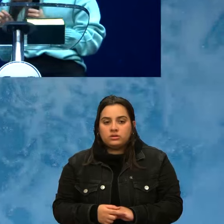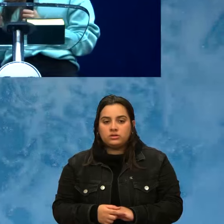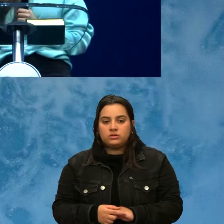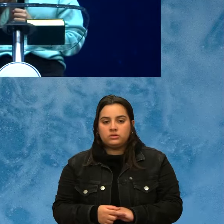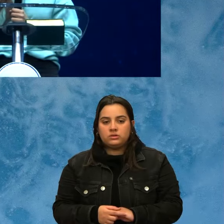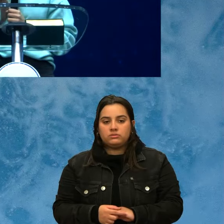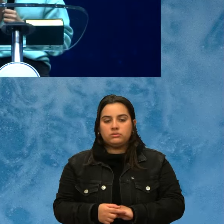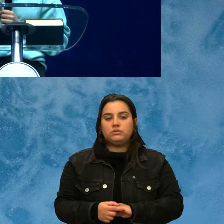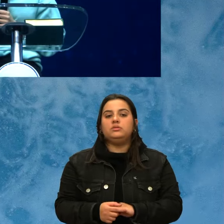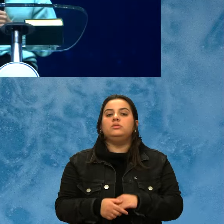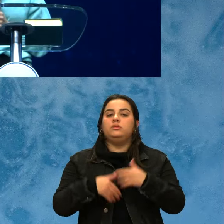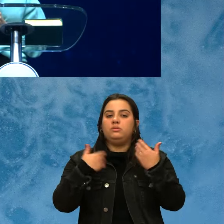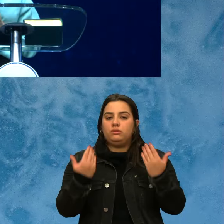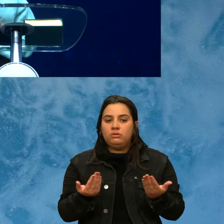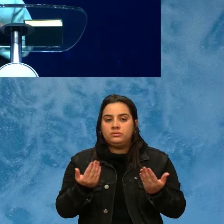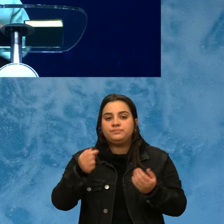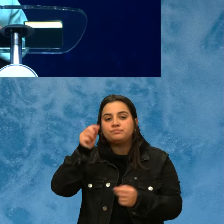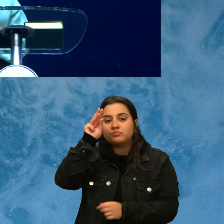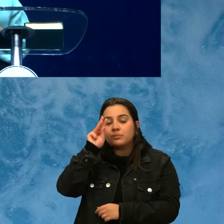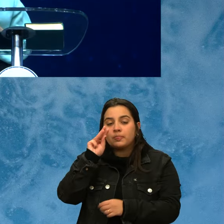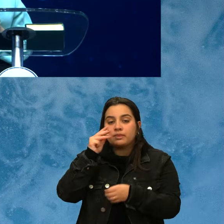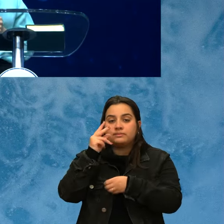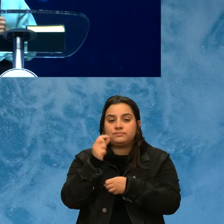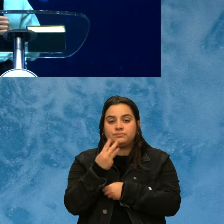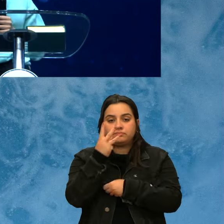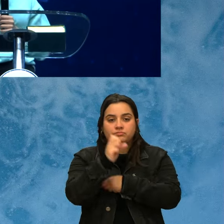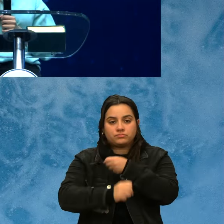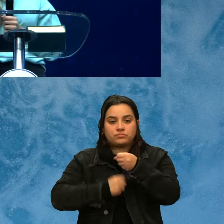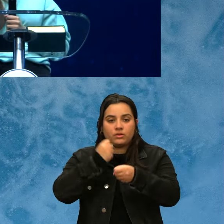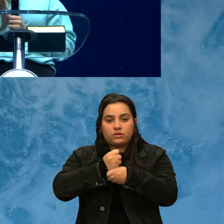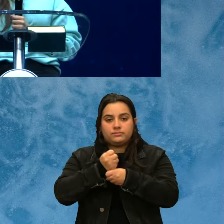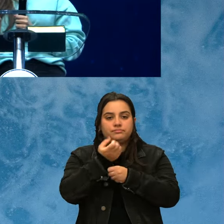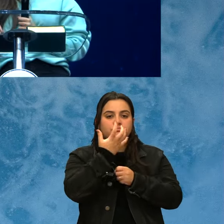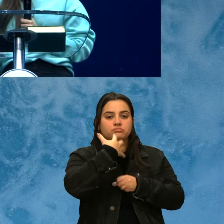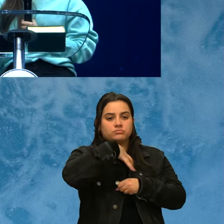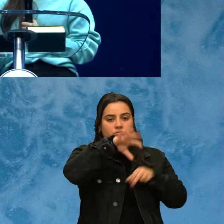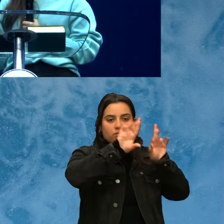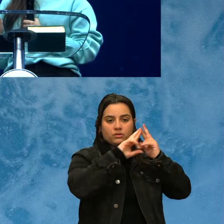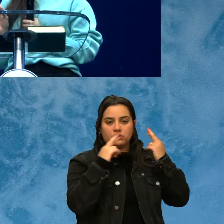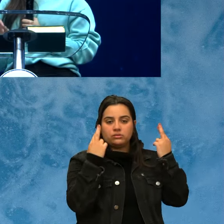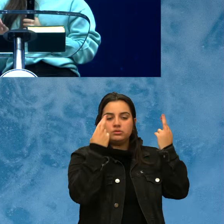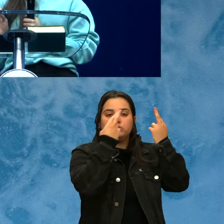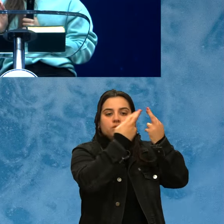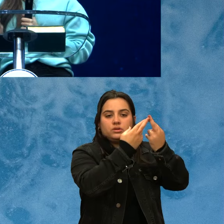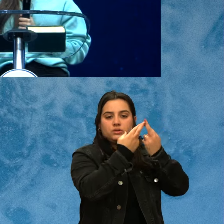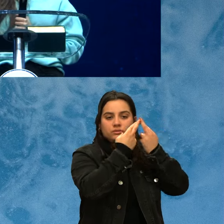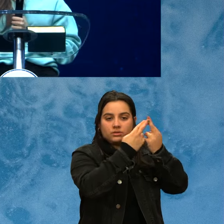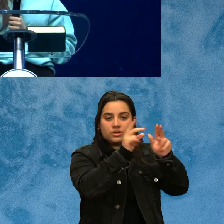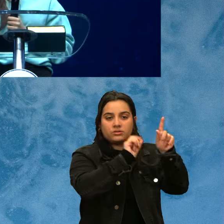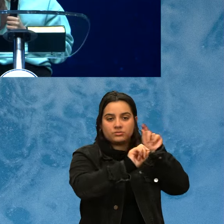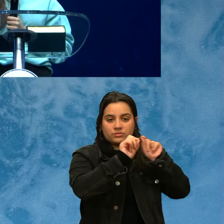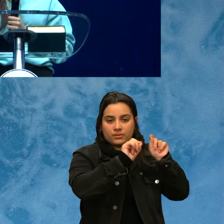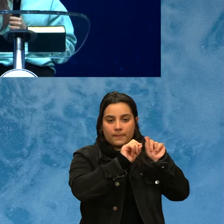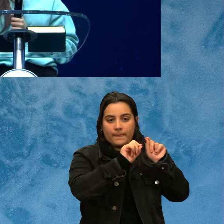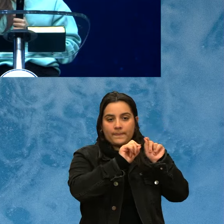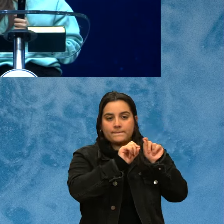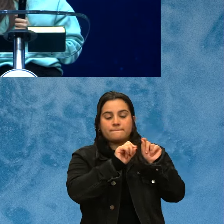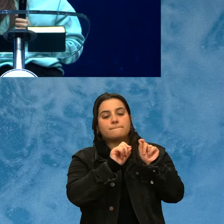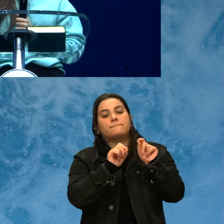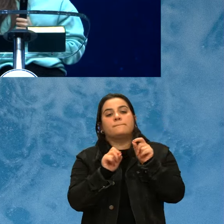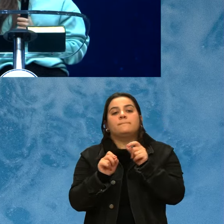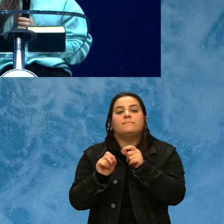do reinado de Jeoaquim, rei de Judá, Nabucodonosor, rei da Babilônia, veio a Jerusalém e a